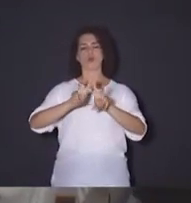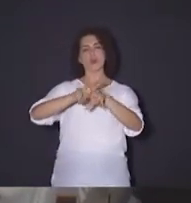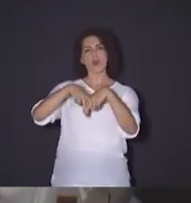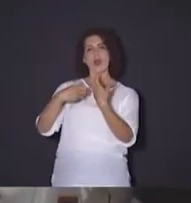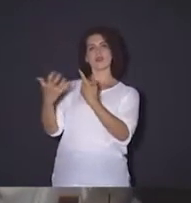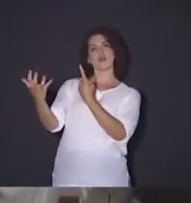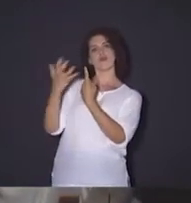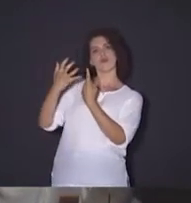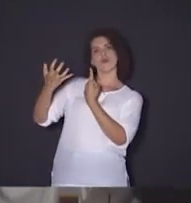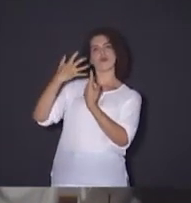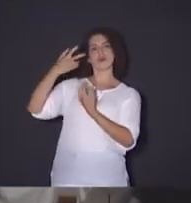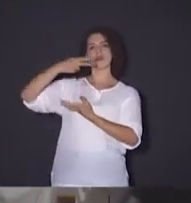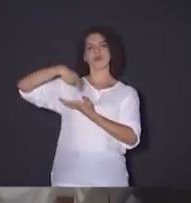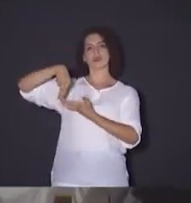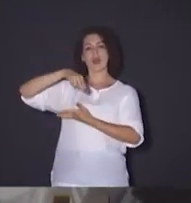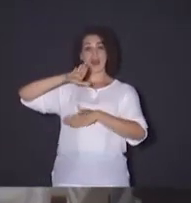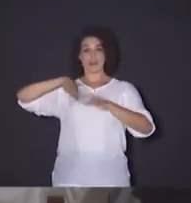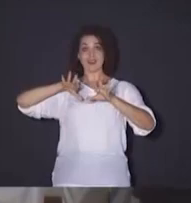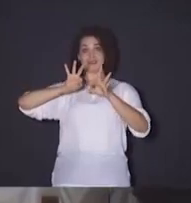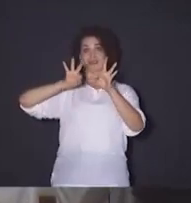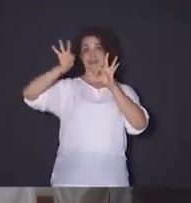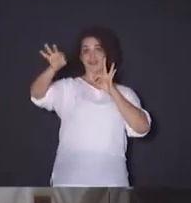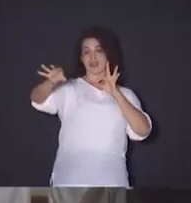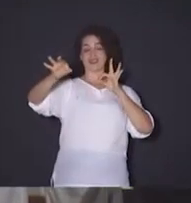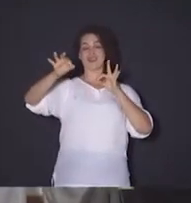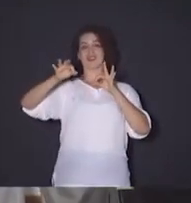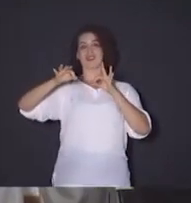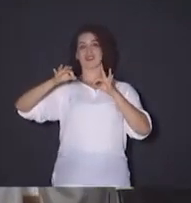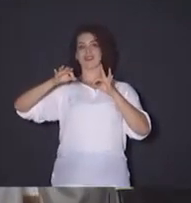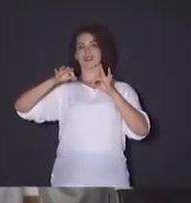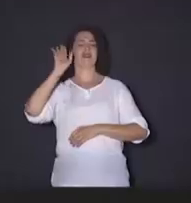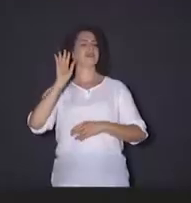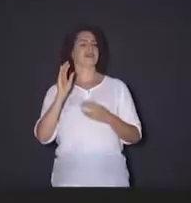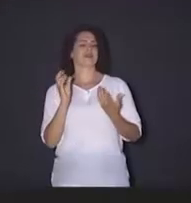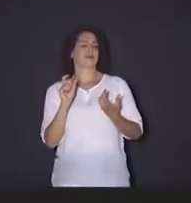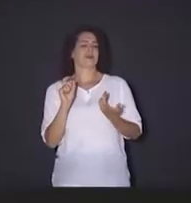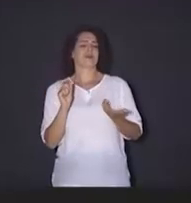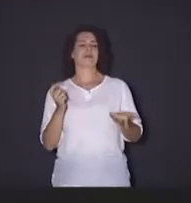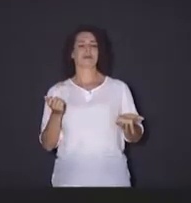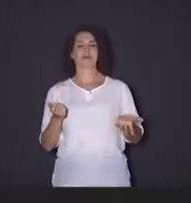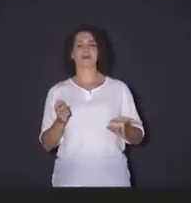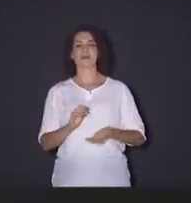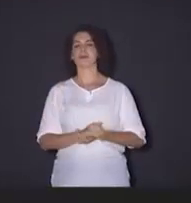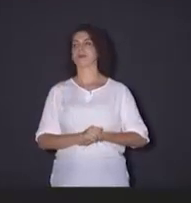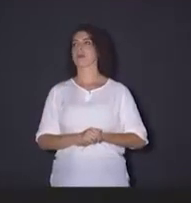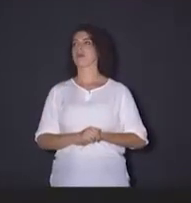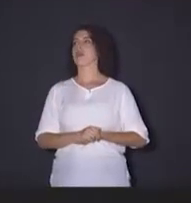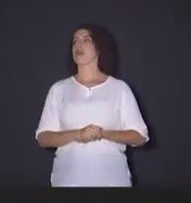influência, mesmo que seja à distância, desses baianos que dançam, né? Olha, eu acho que